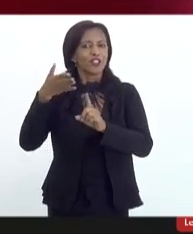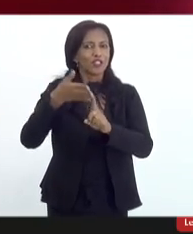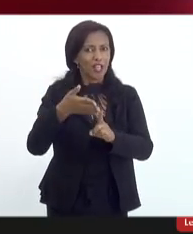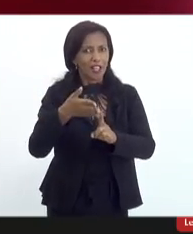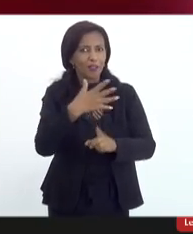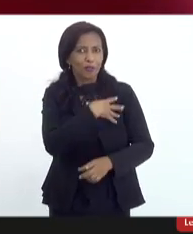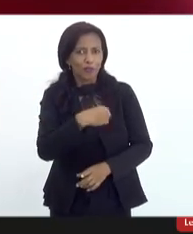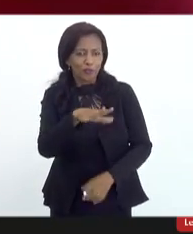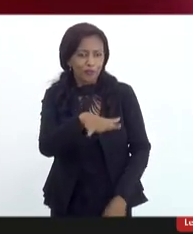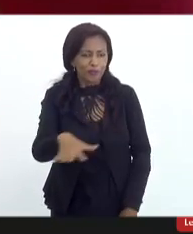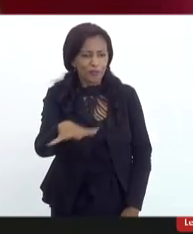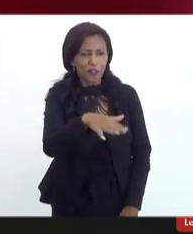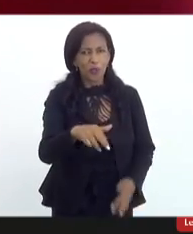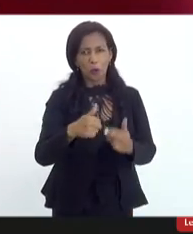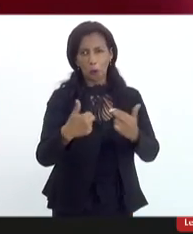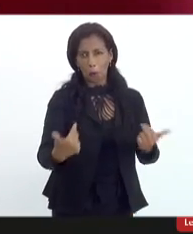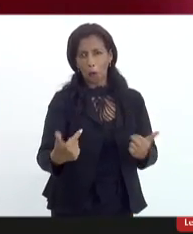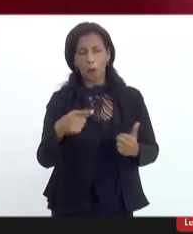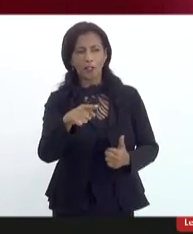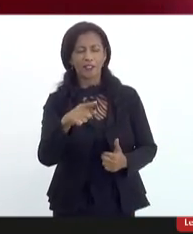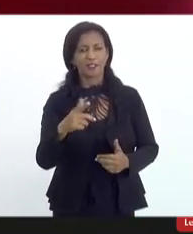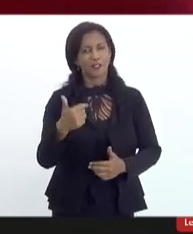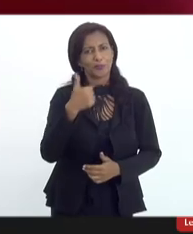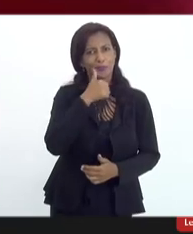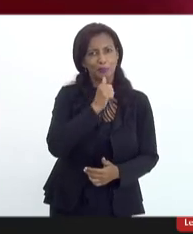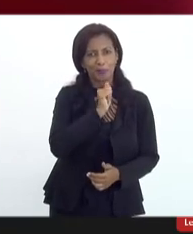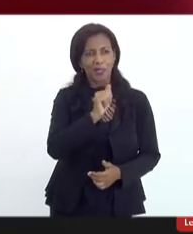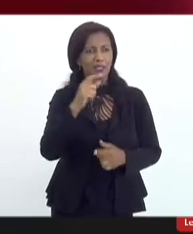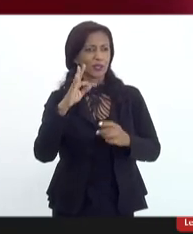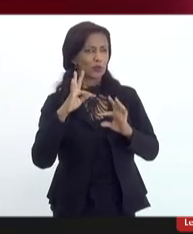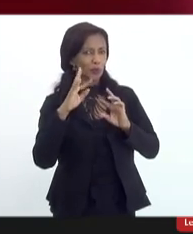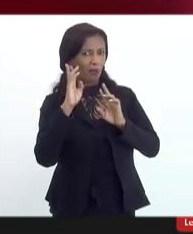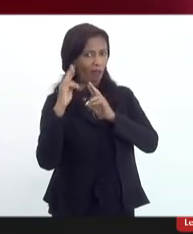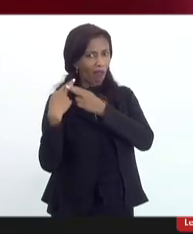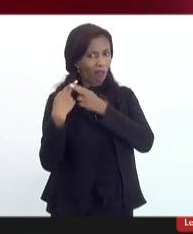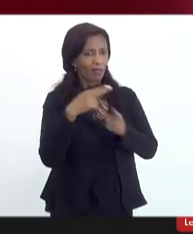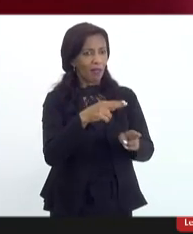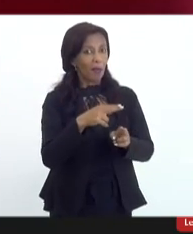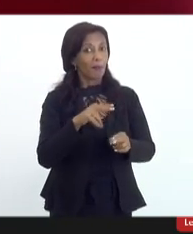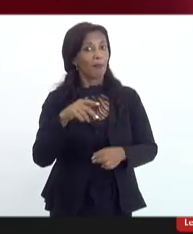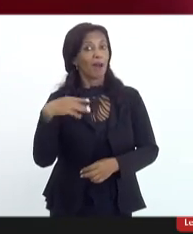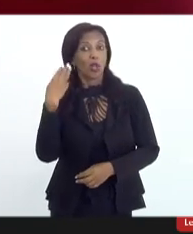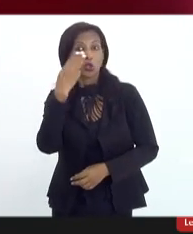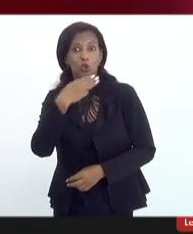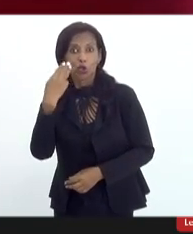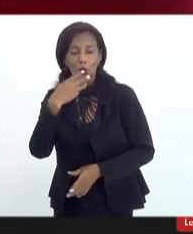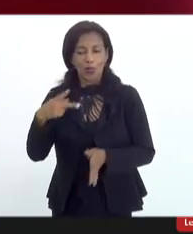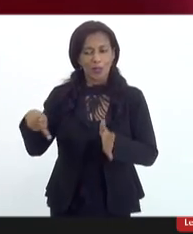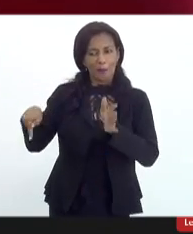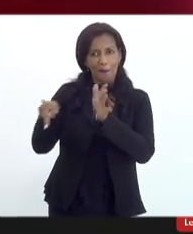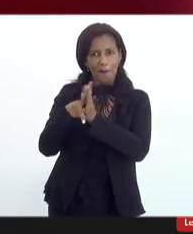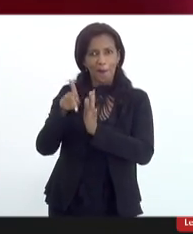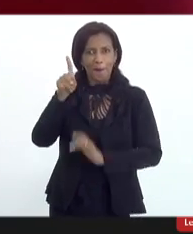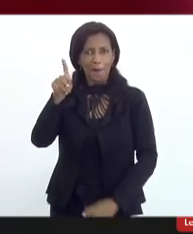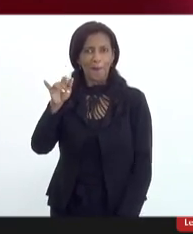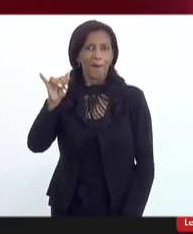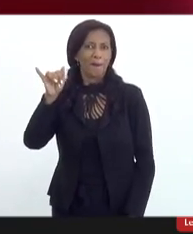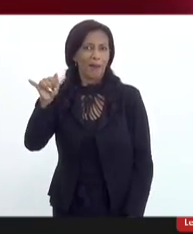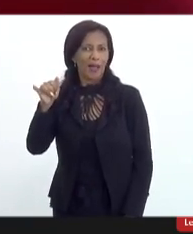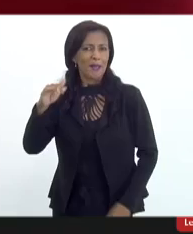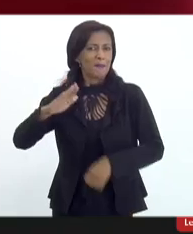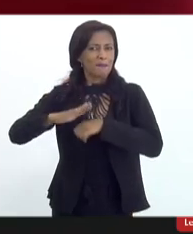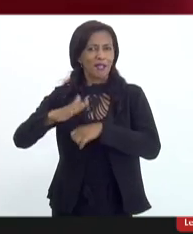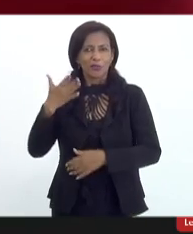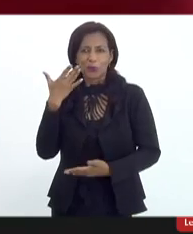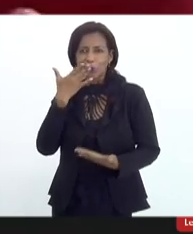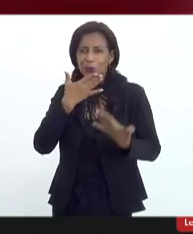os filhos, né? Coisa de escola era da mãe, médico era da mãe, mas para buscar o doce, porque a gente sabia que eram os doces mais